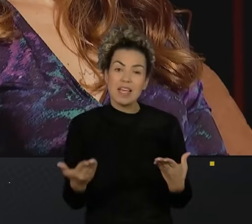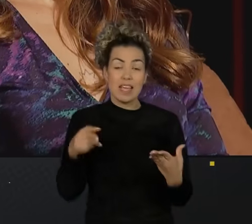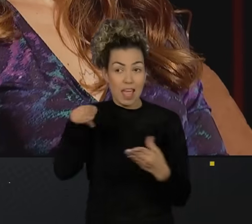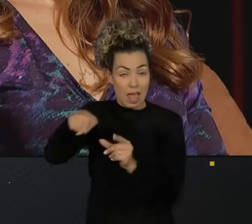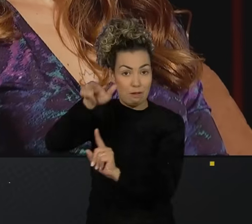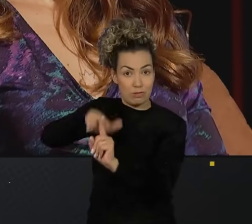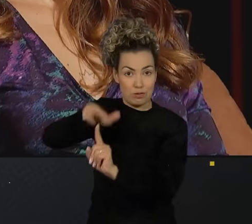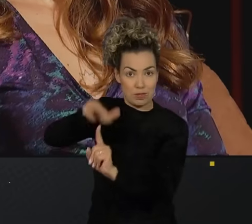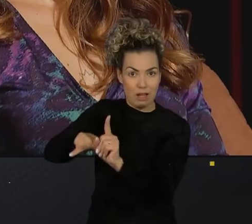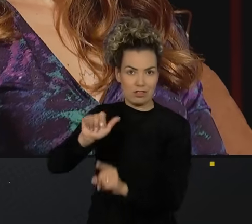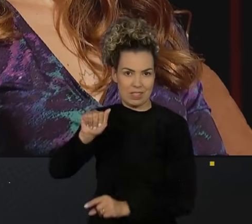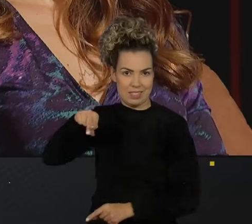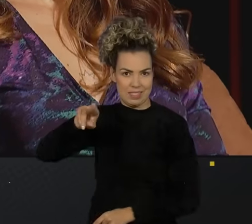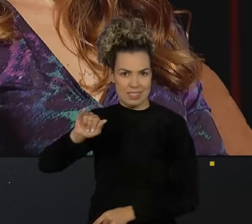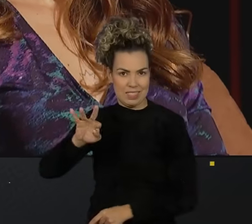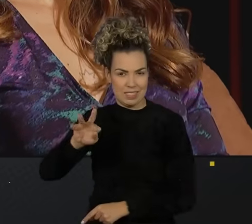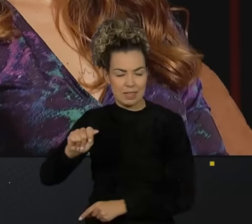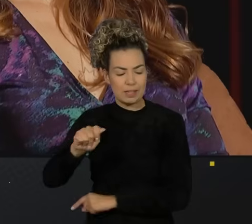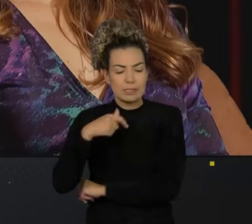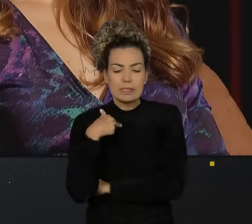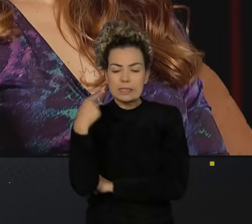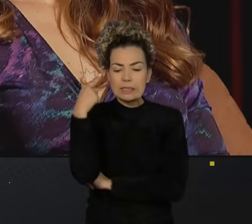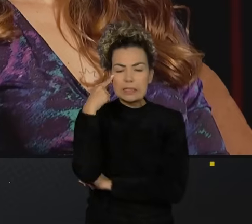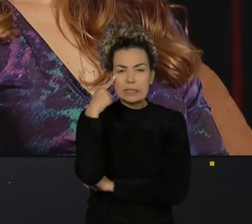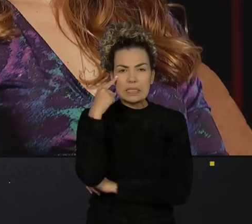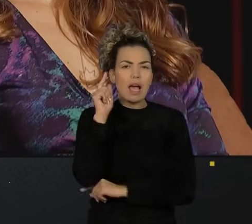Anitta, esse comercial